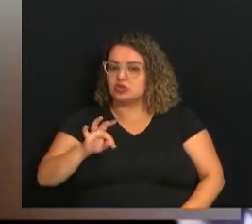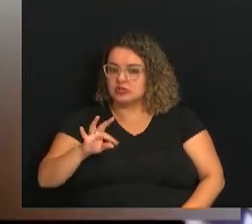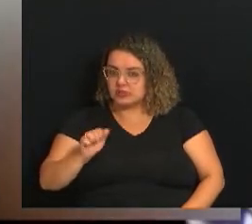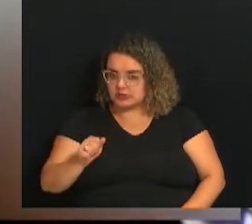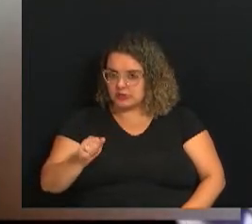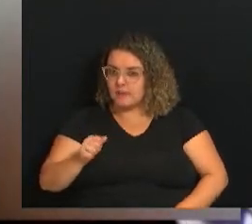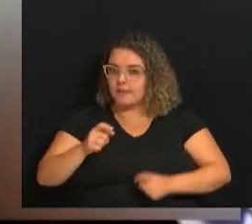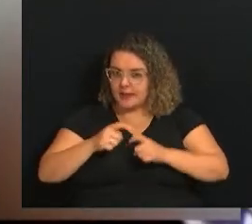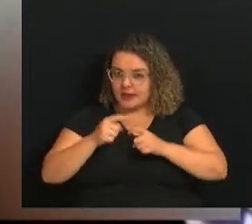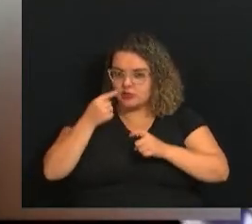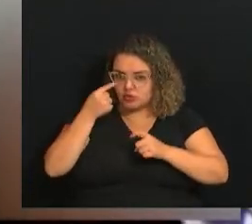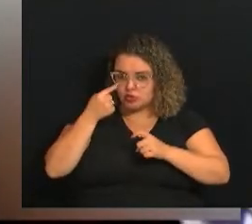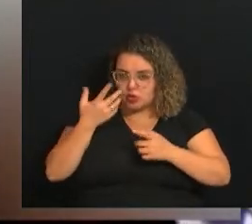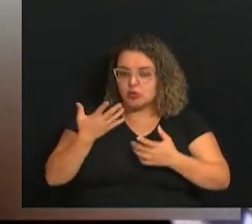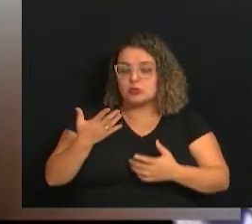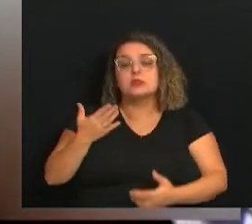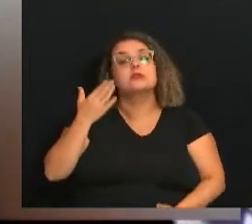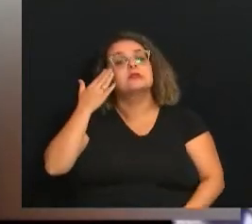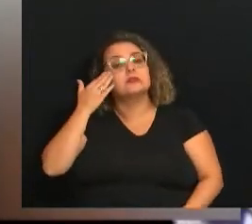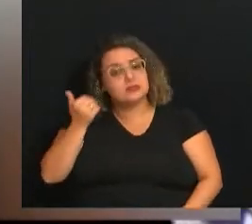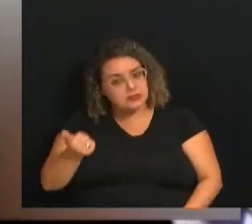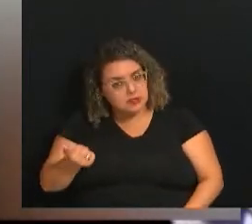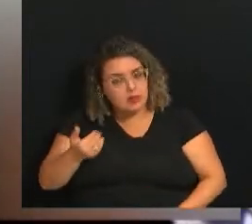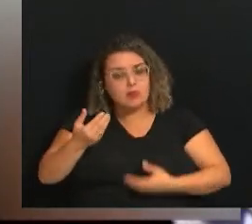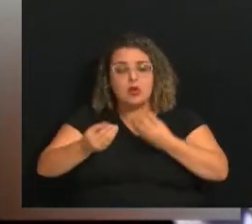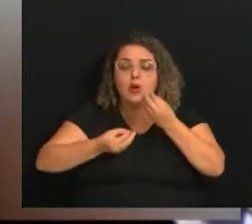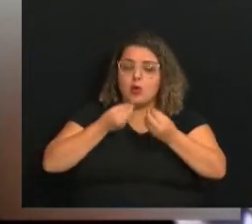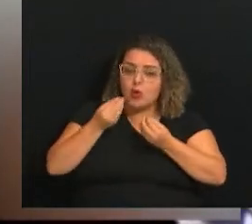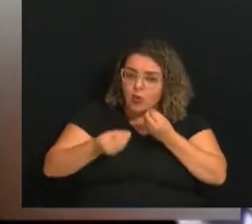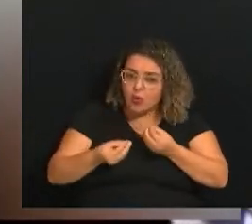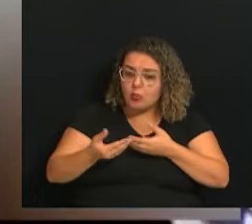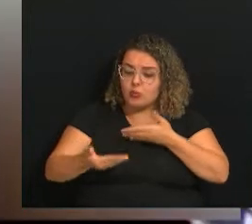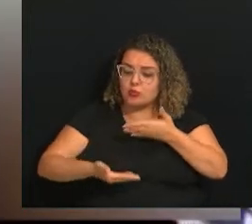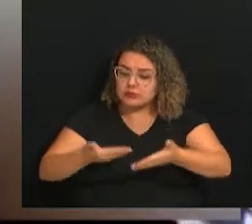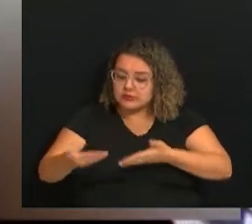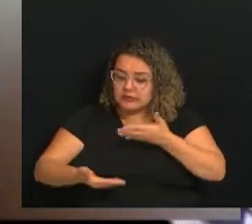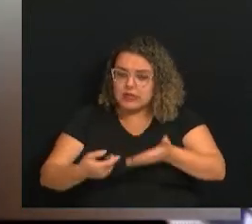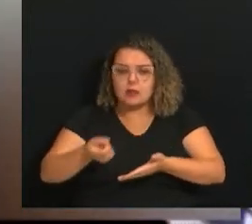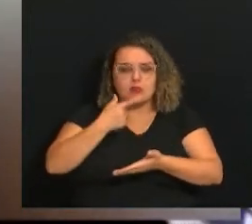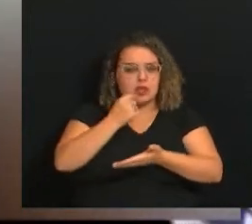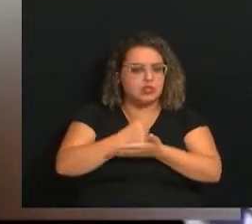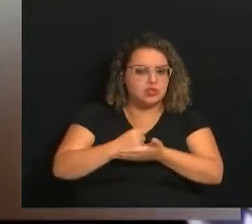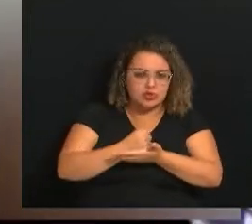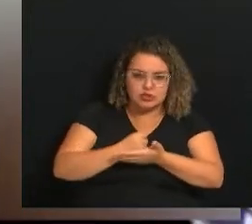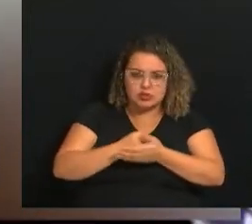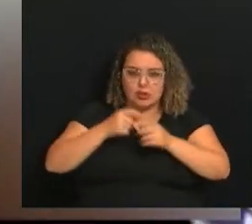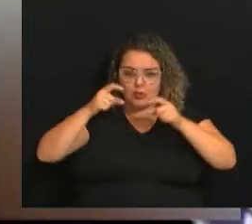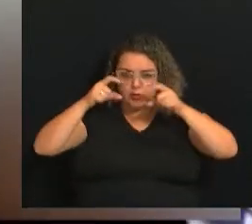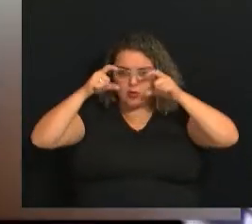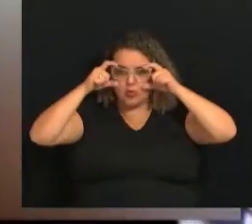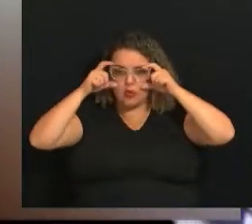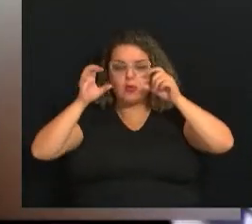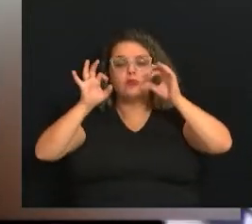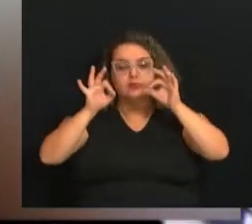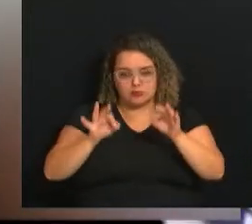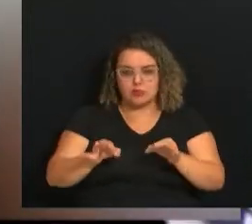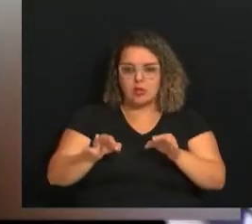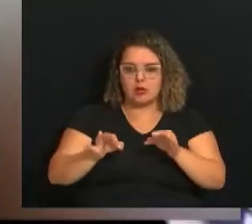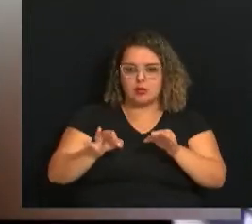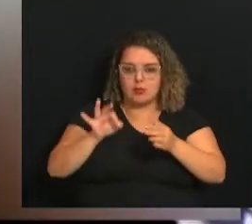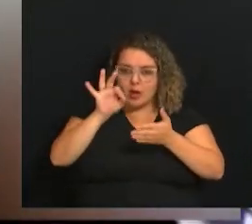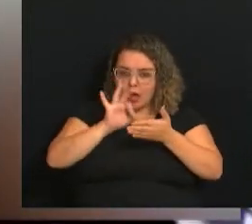melhor tratamento, prescrevendo os medicamentos e as órteses, que são as lentes de grau, adequadas para a correção dessas